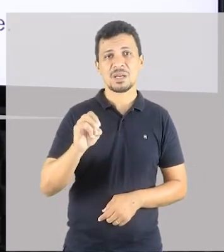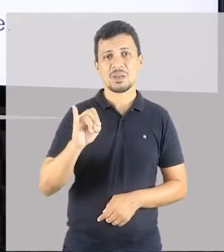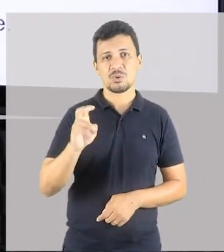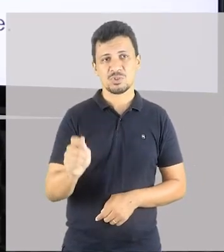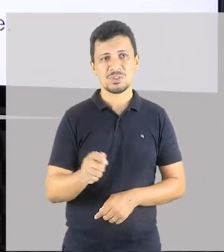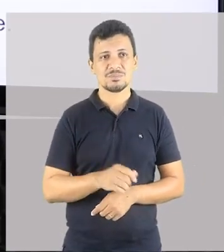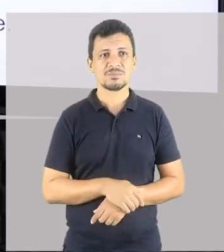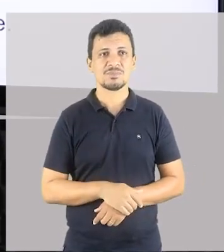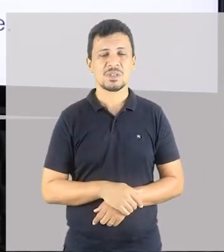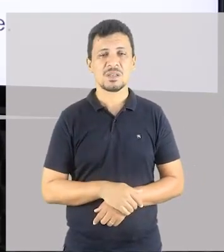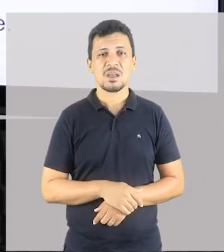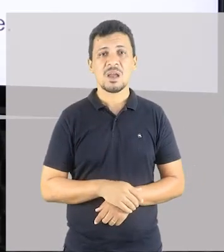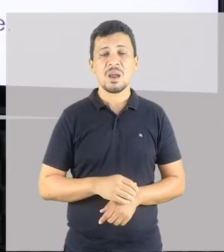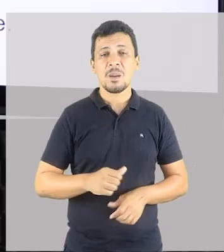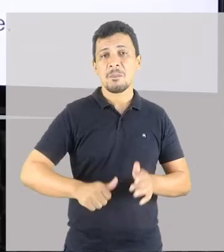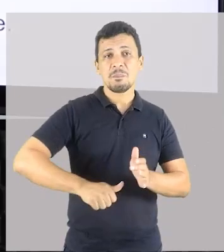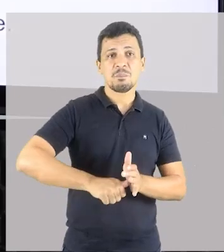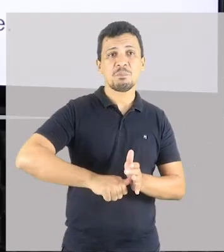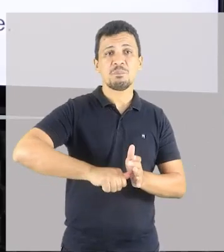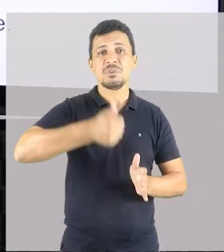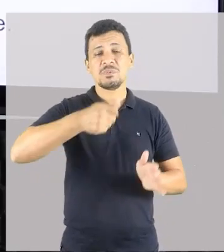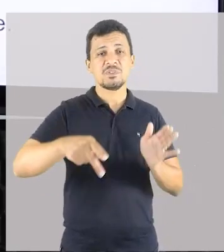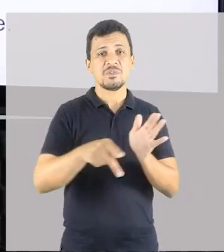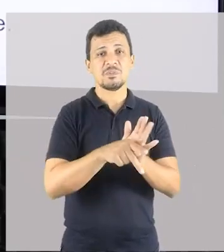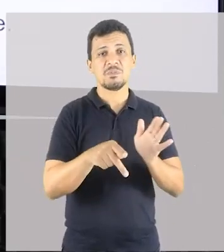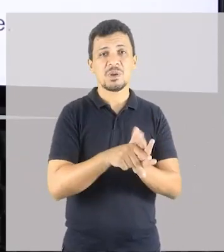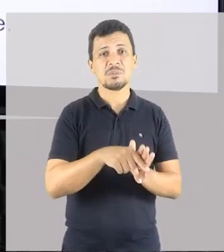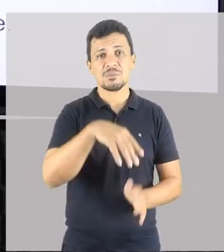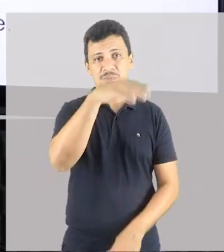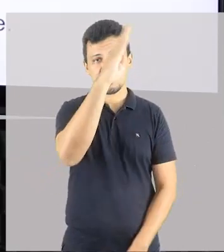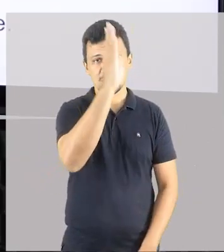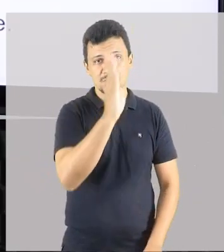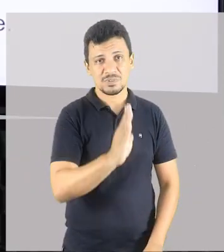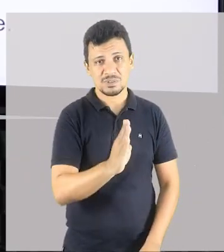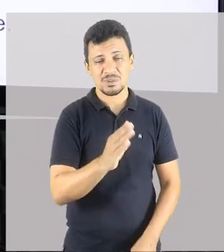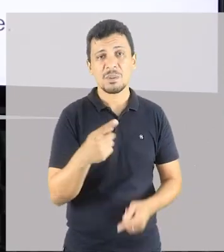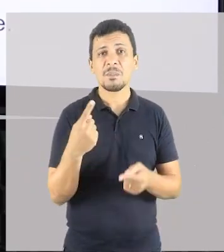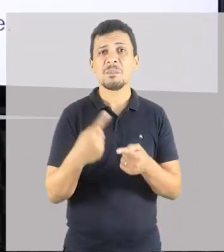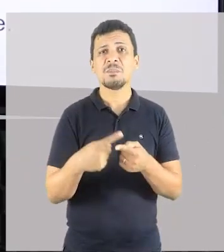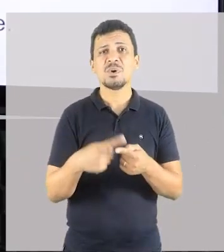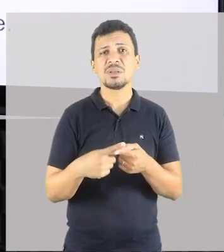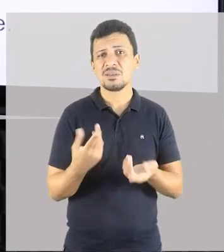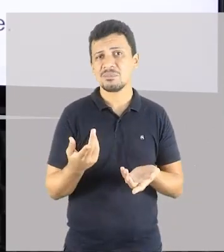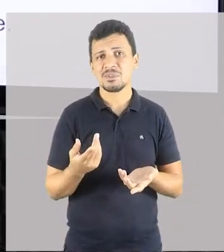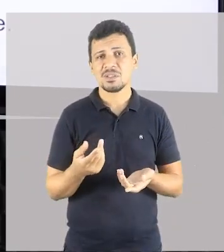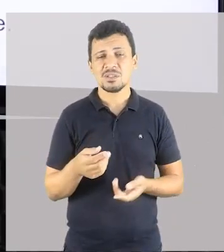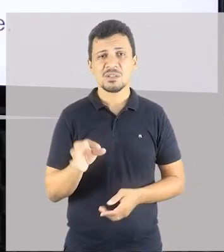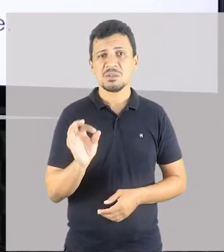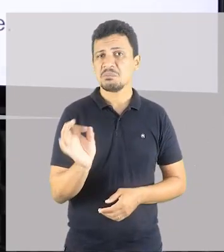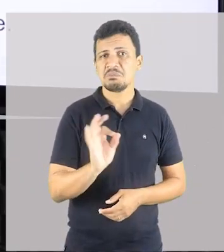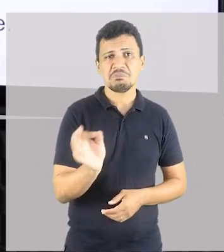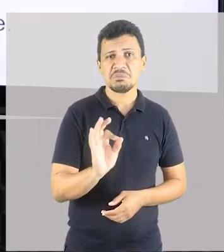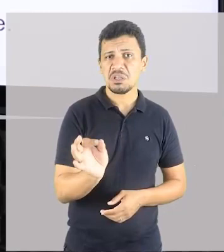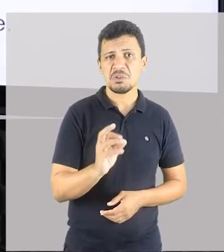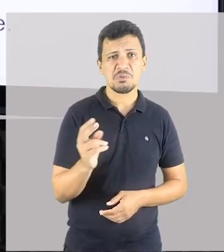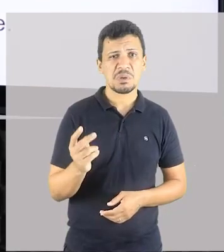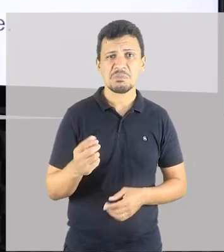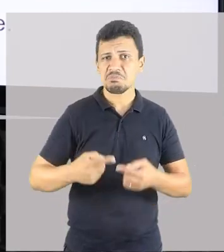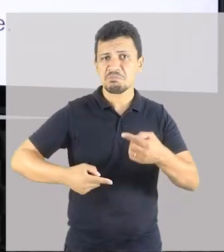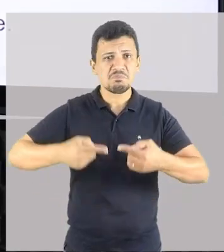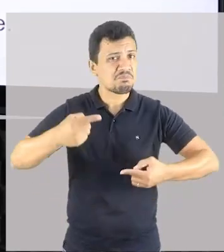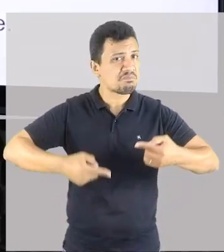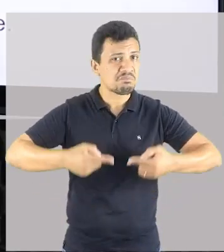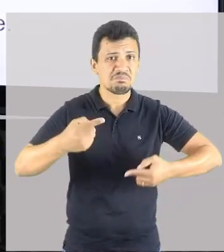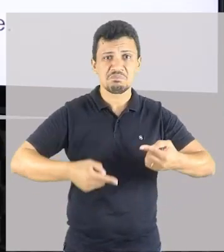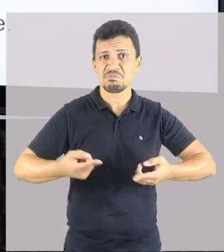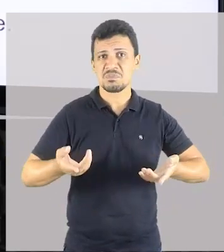isso. Primitivismo nacionalista, né? Por que primitivismo? Porque até então não tínhamos essa discussão.